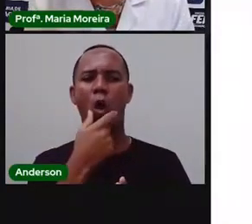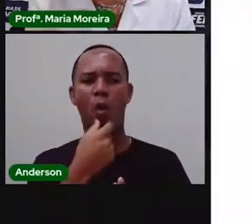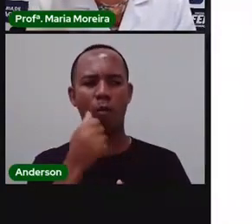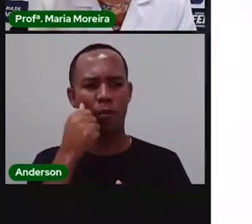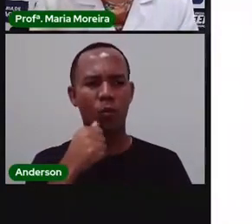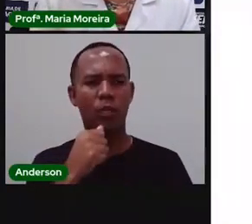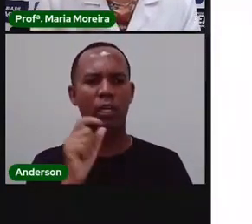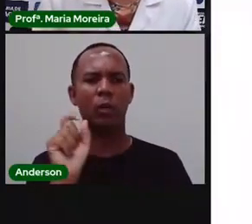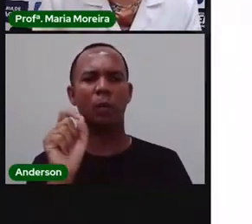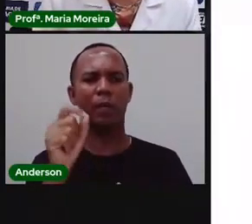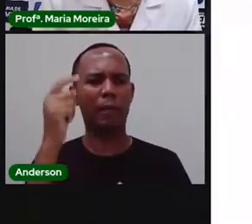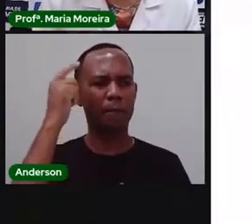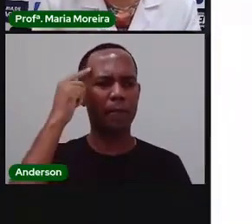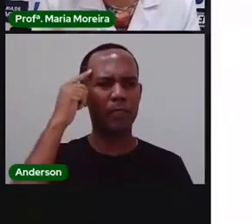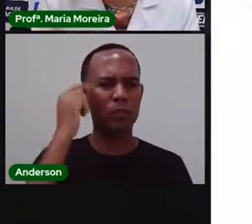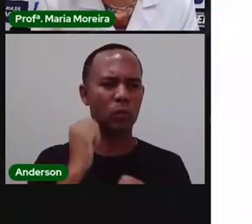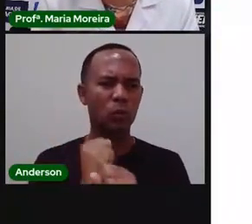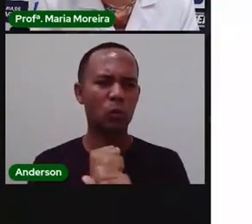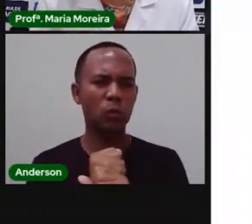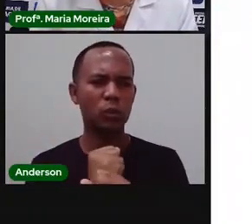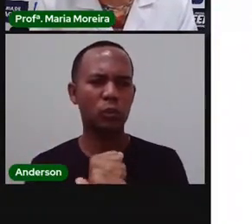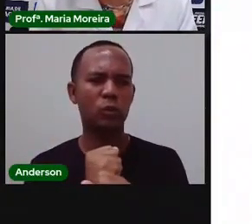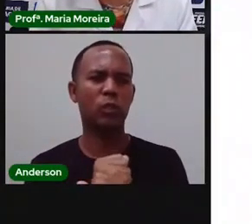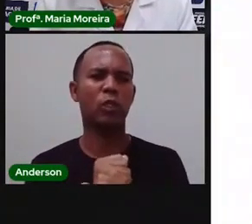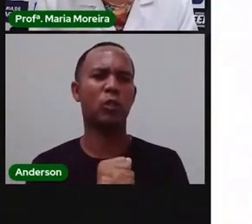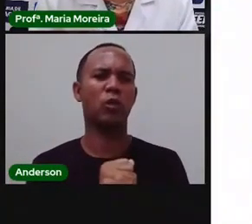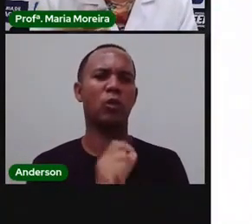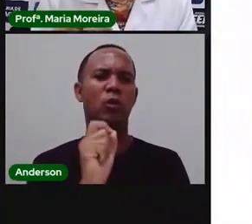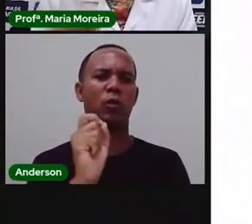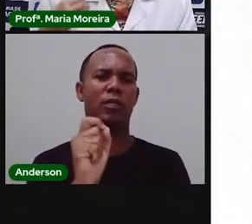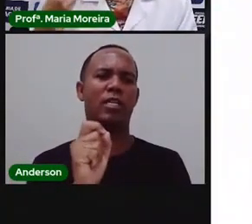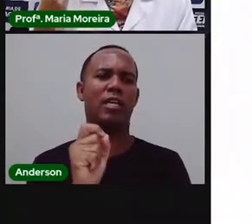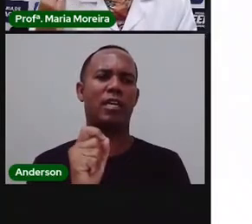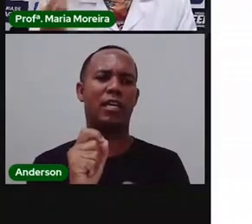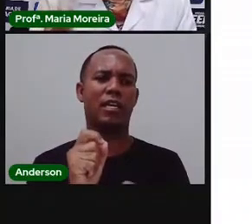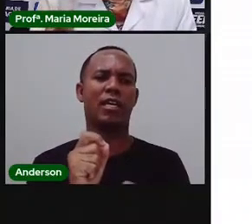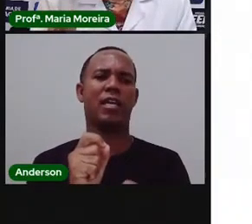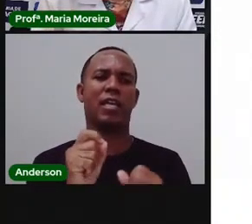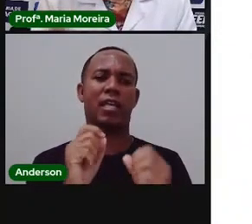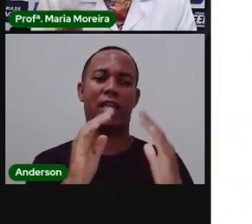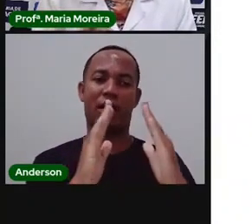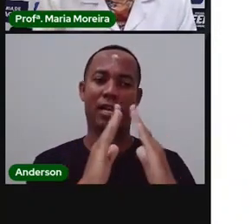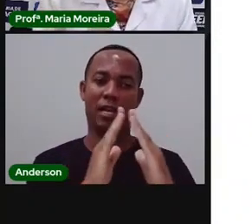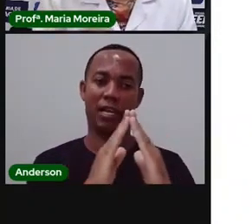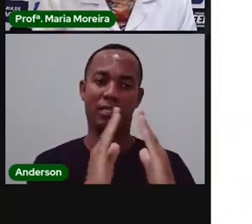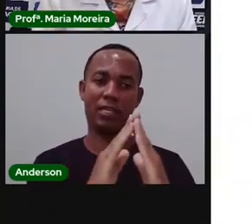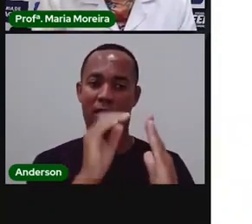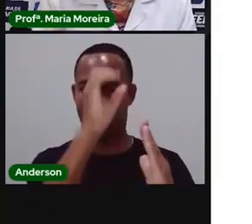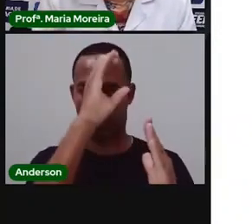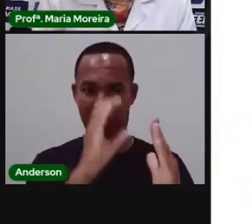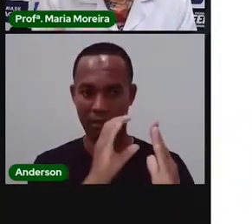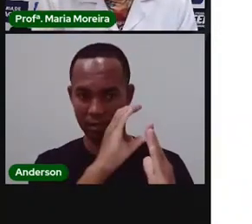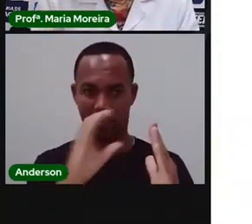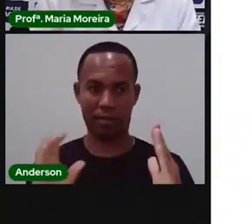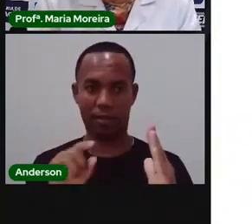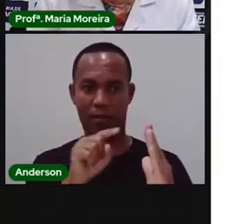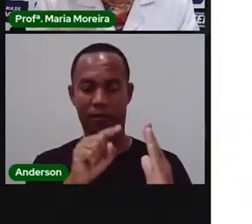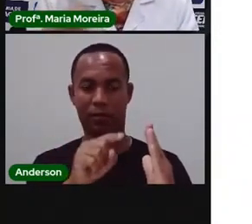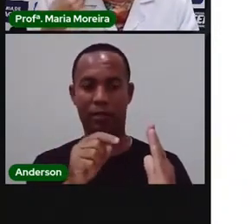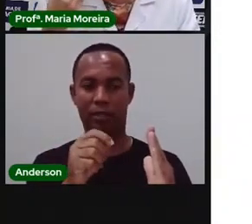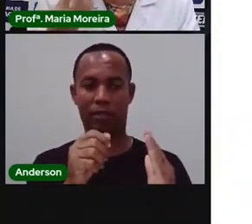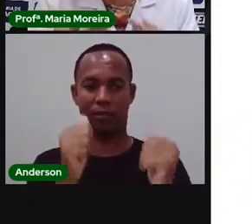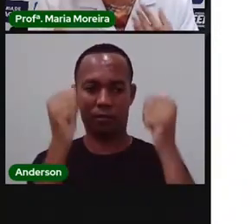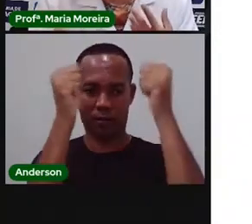capela, né, para Nossa Senhora Santa Ana, e São Domingos. E